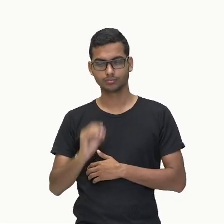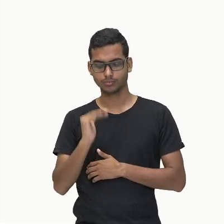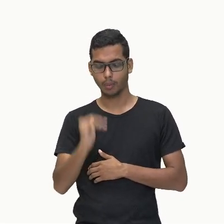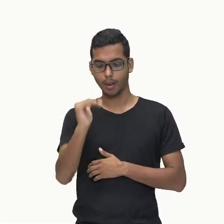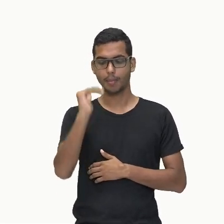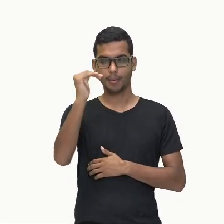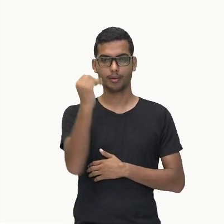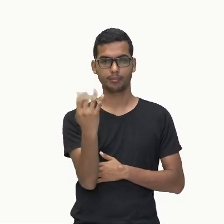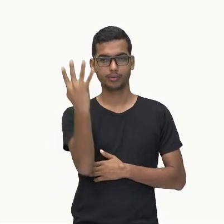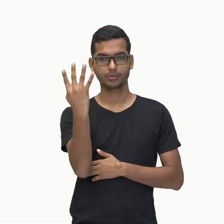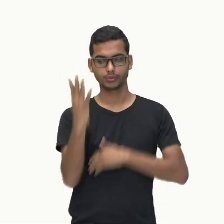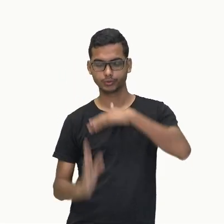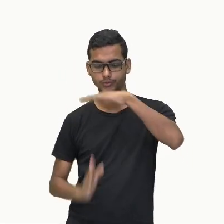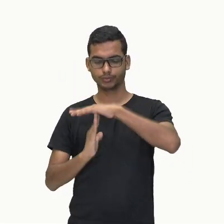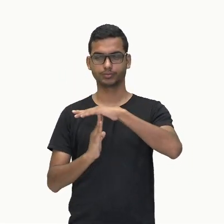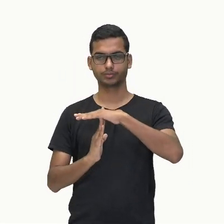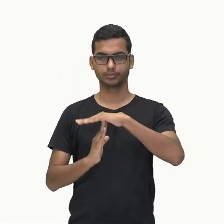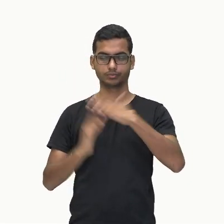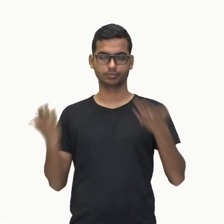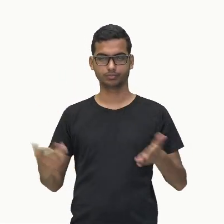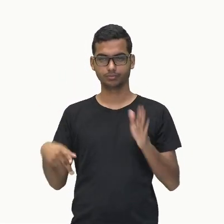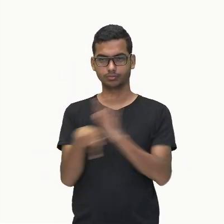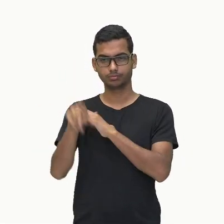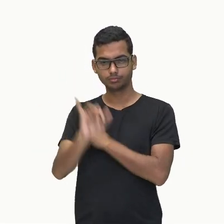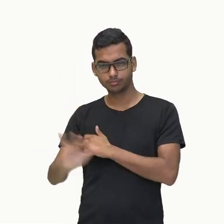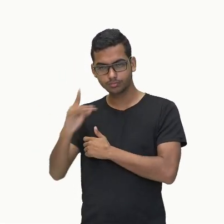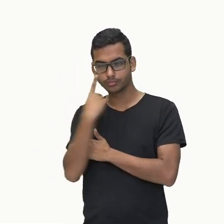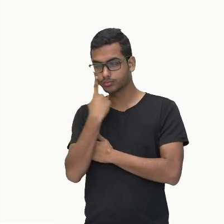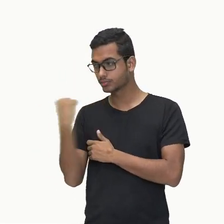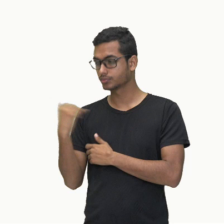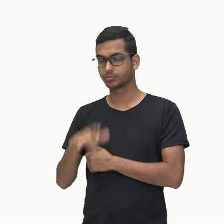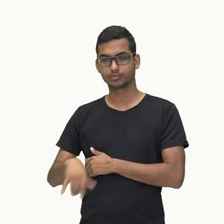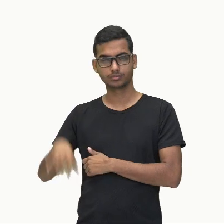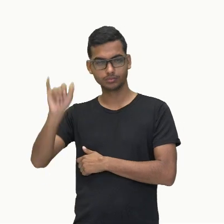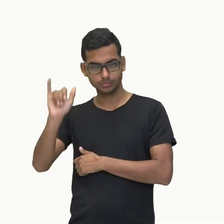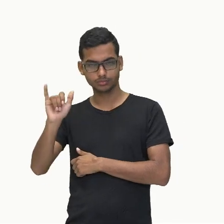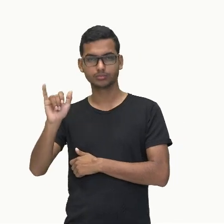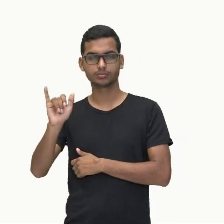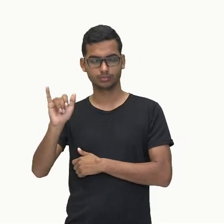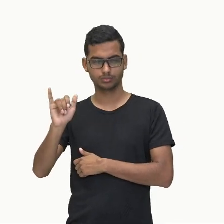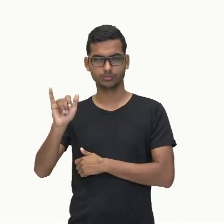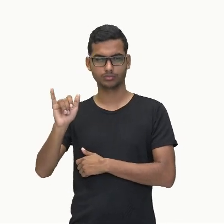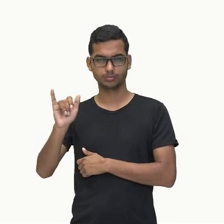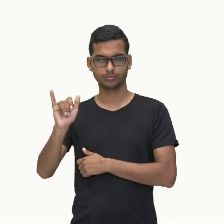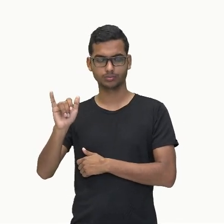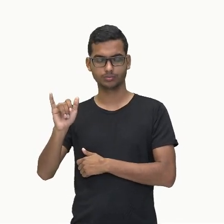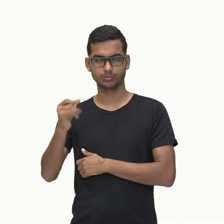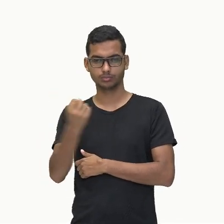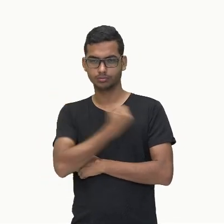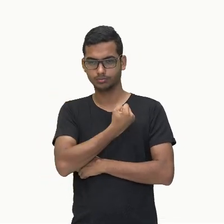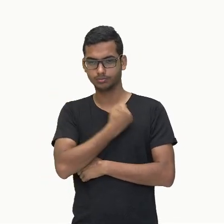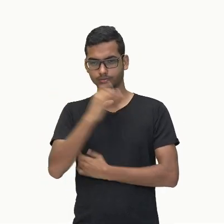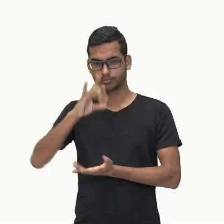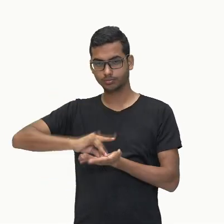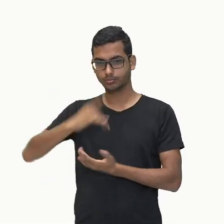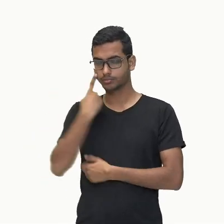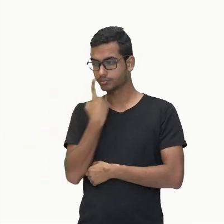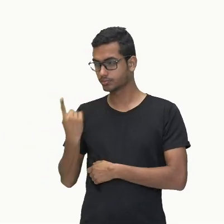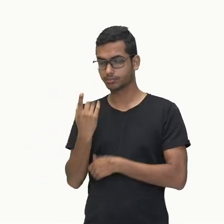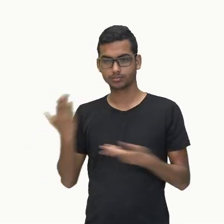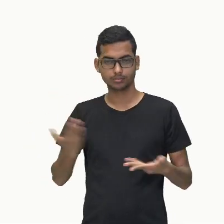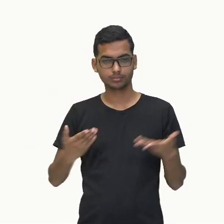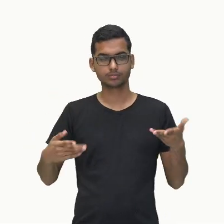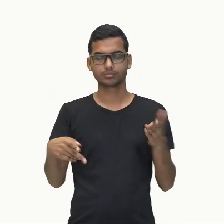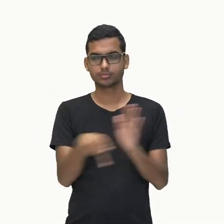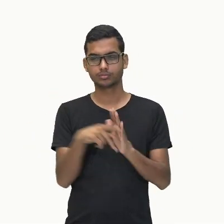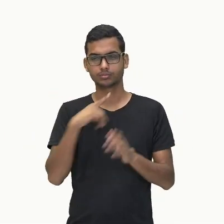o limite. Então, a imagem é y pertencente aos reais, tal que 0 é menor ou igual a y,